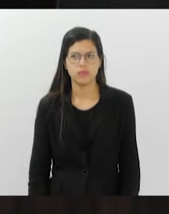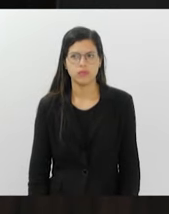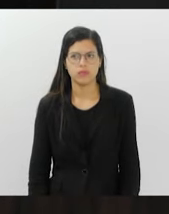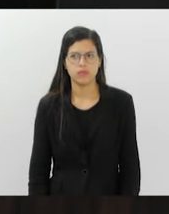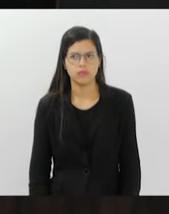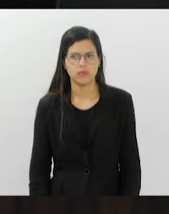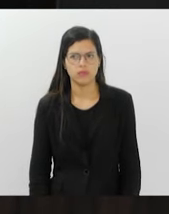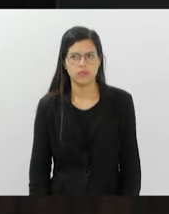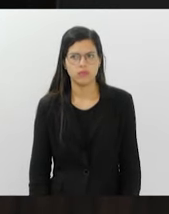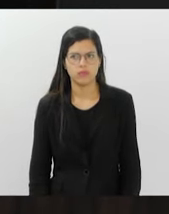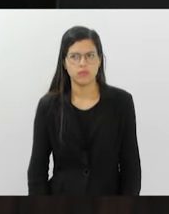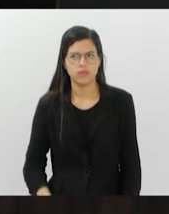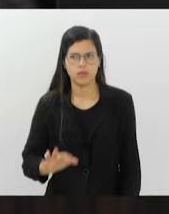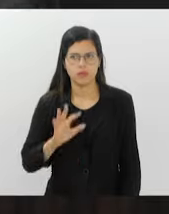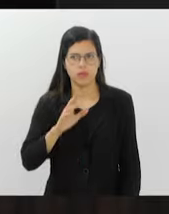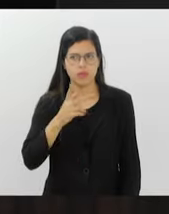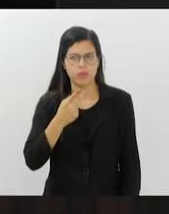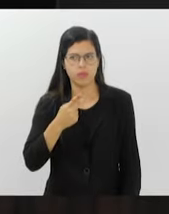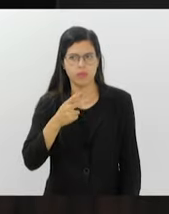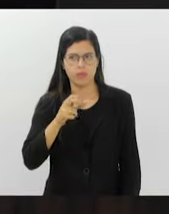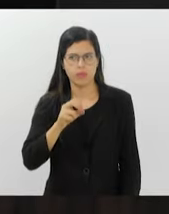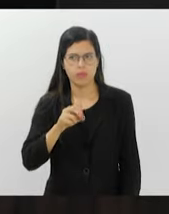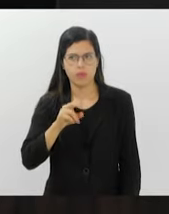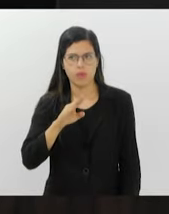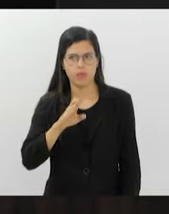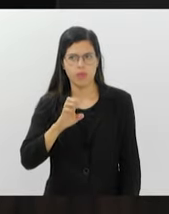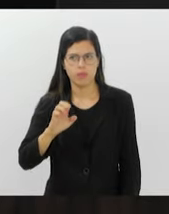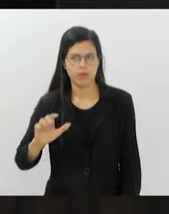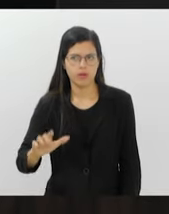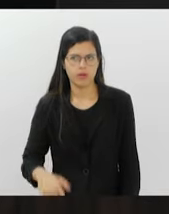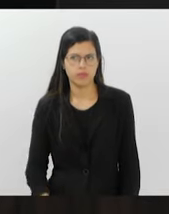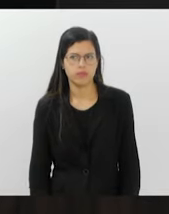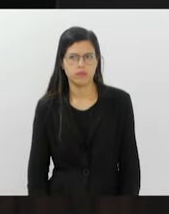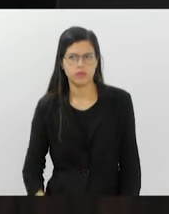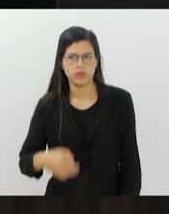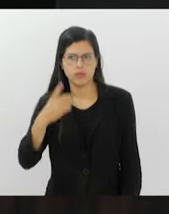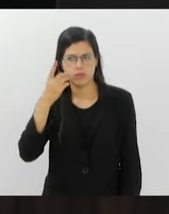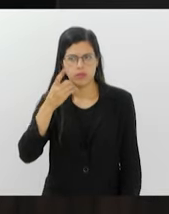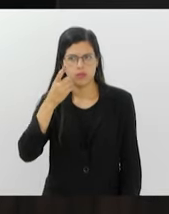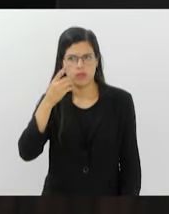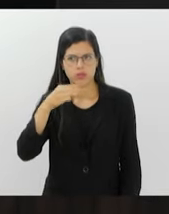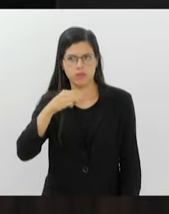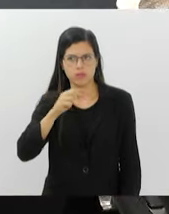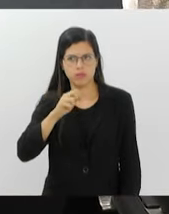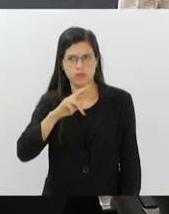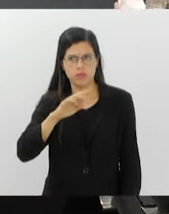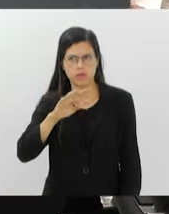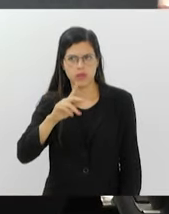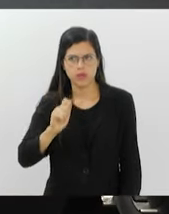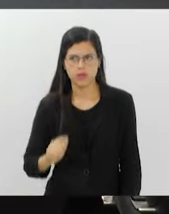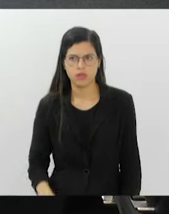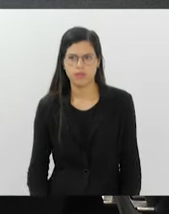Deputado Felipe pobel deputada Marta Rocha